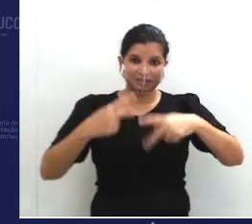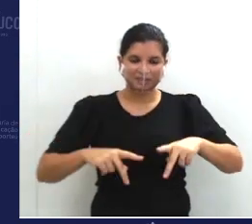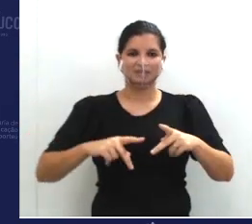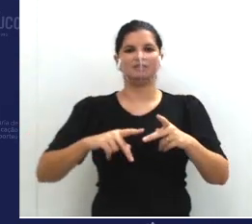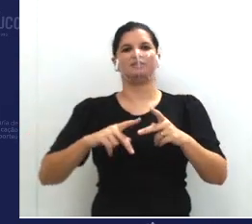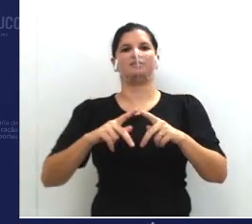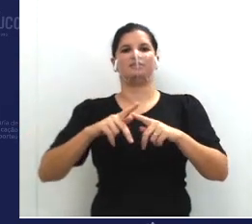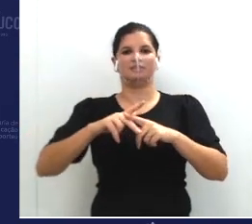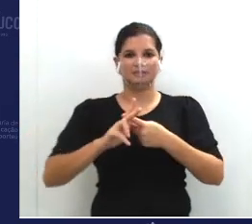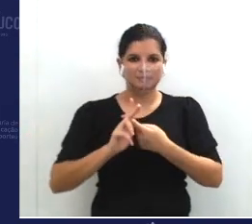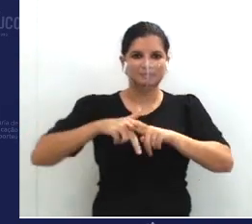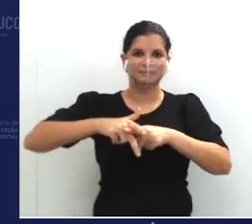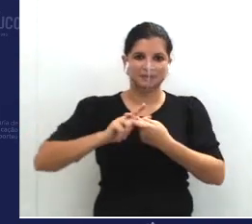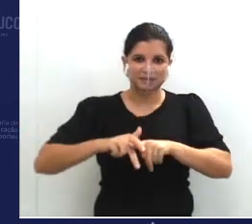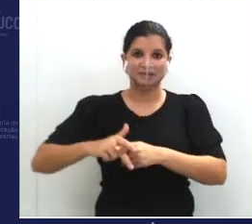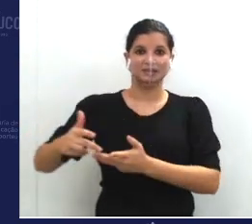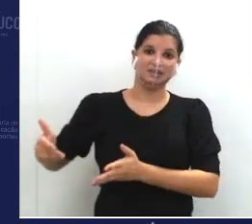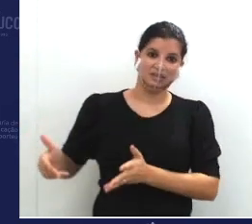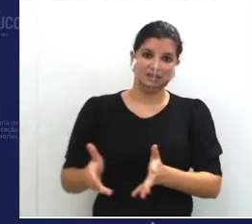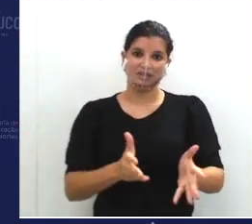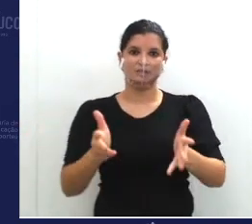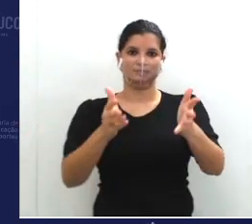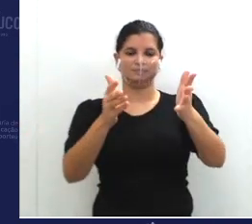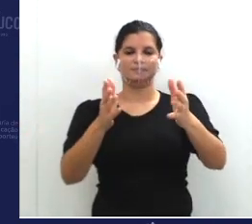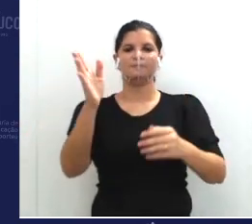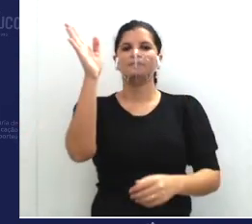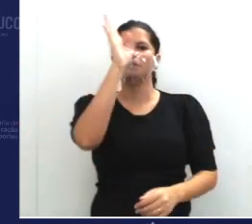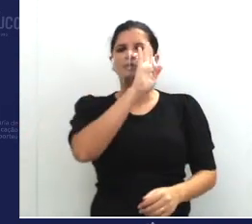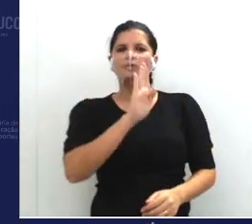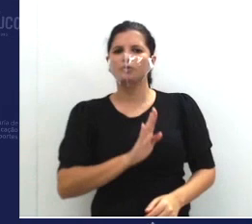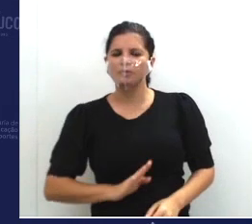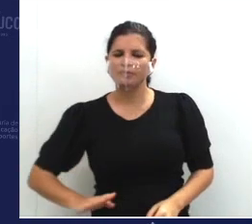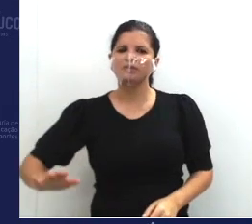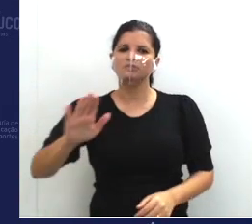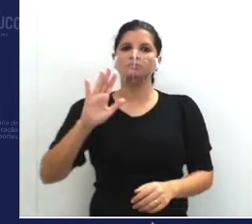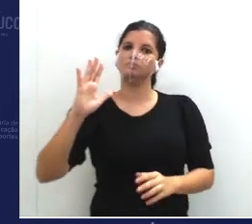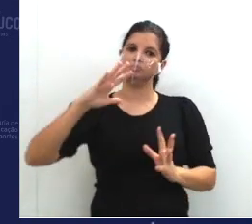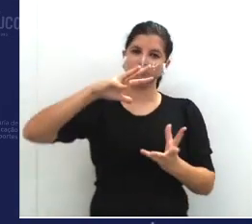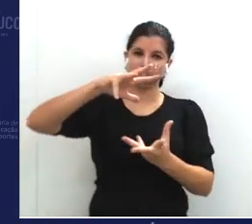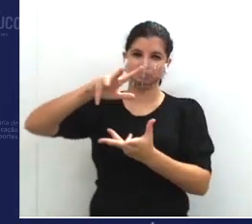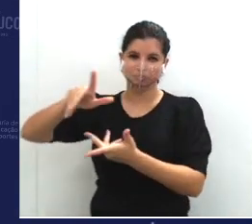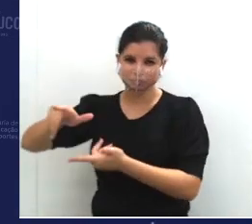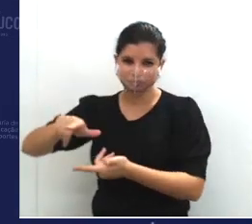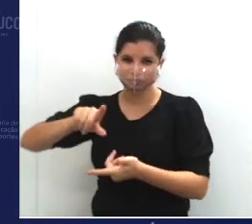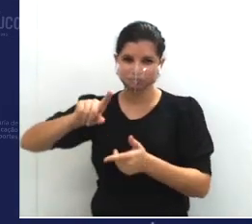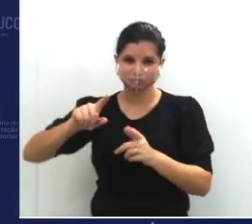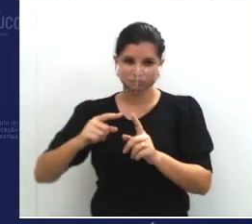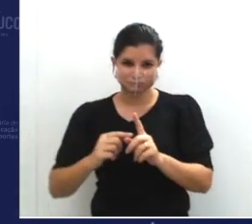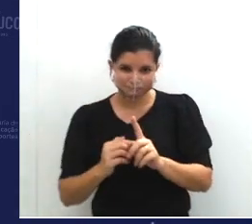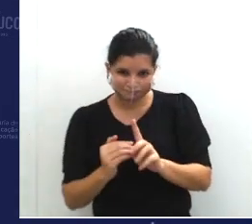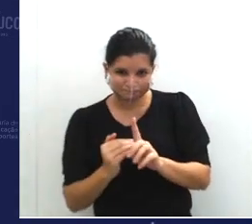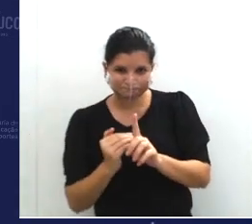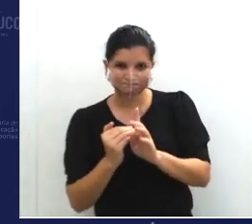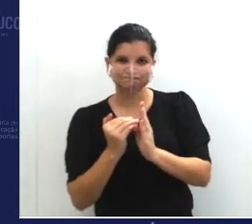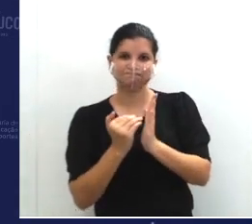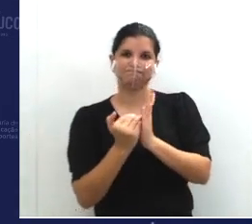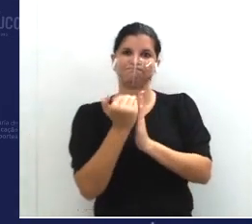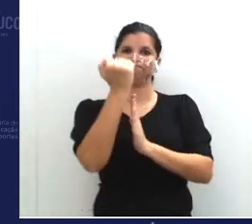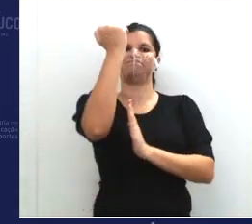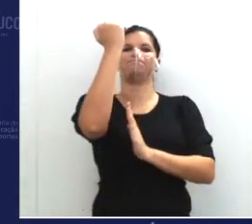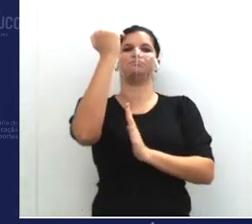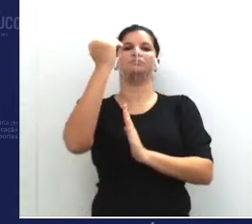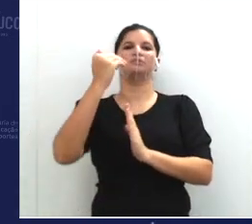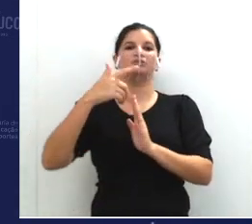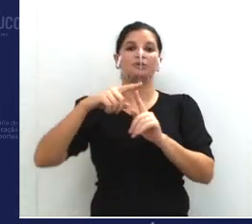potencial hidráulico dos rios. O Brasil ele está no ranking mundial, está apenas atrás